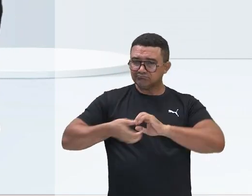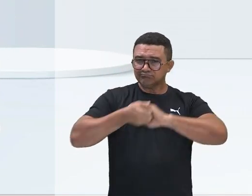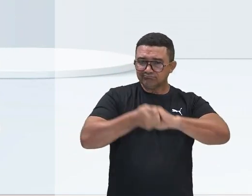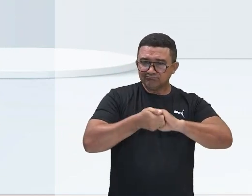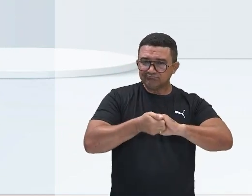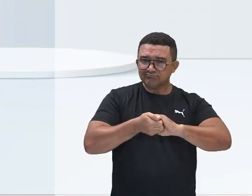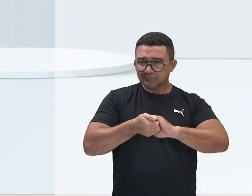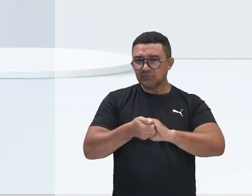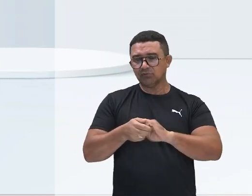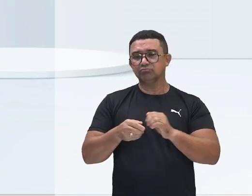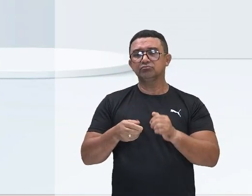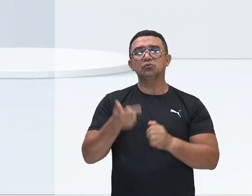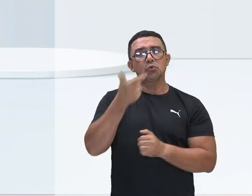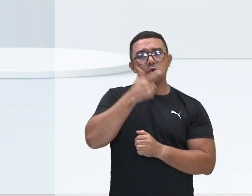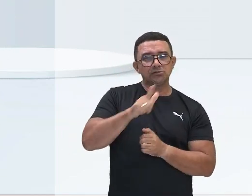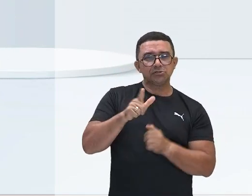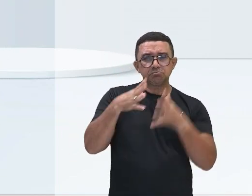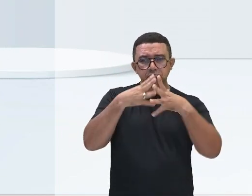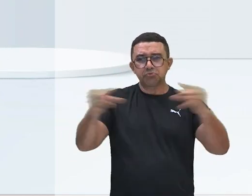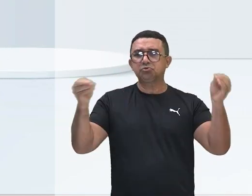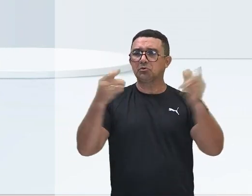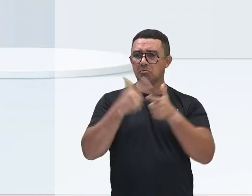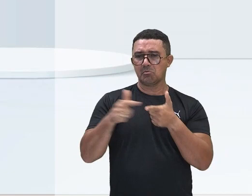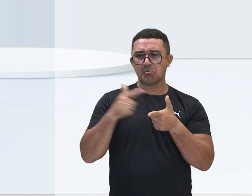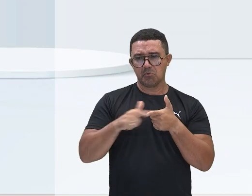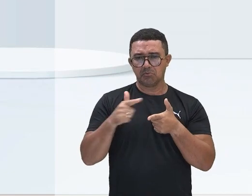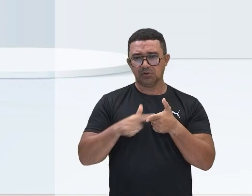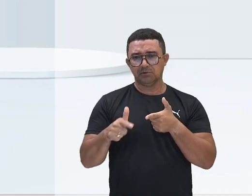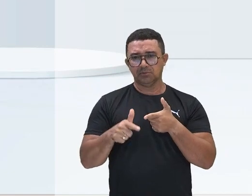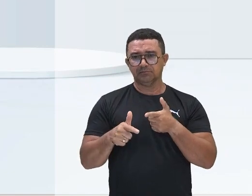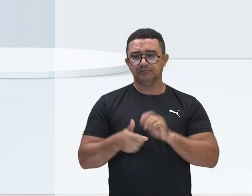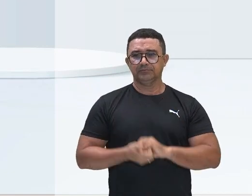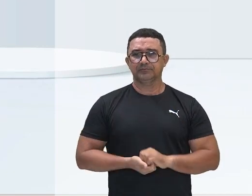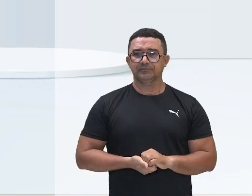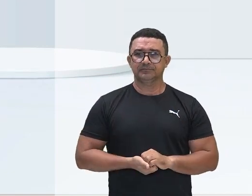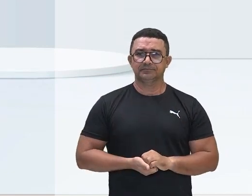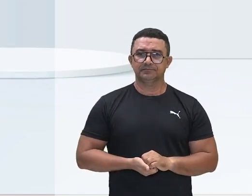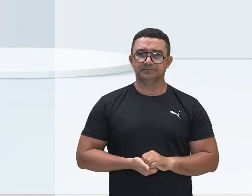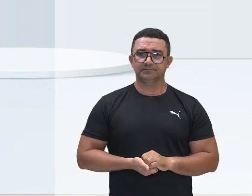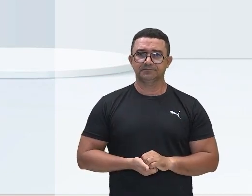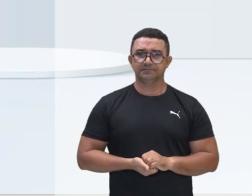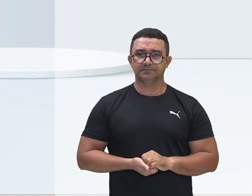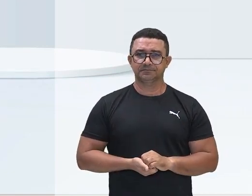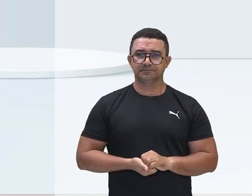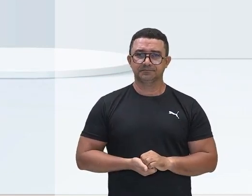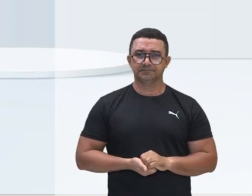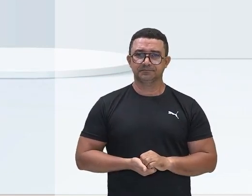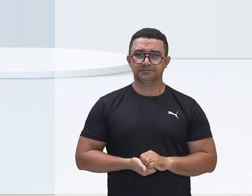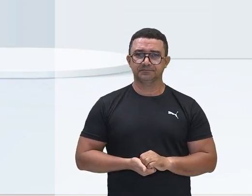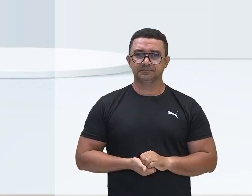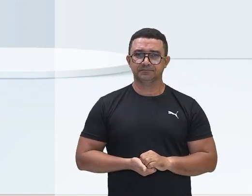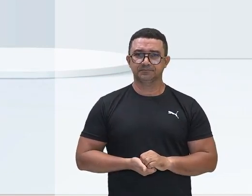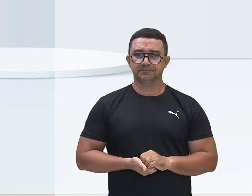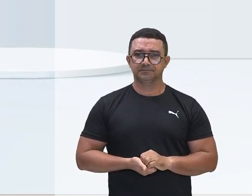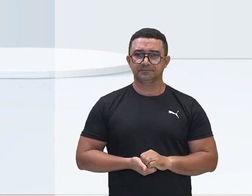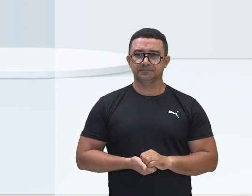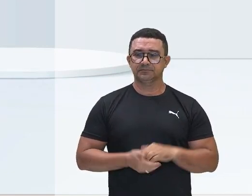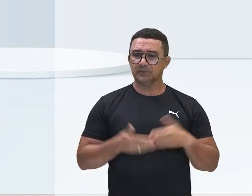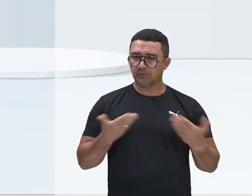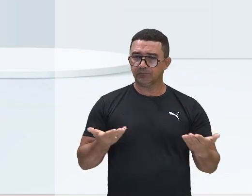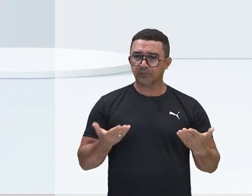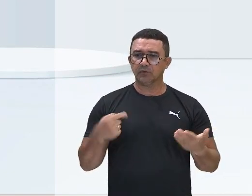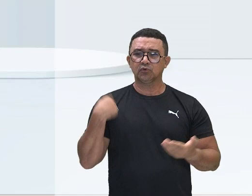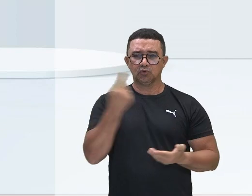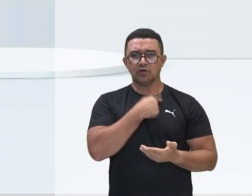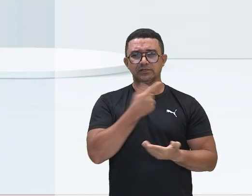que atendam aos interesses de ambas as partes. Certo, turma? Então, ao praticarmos